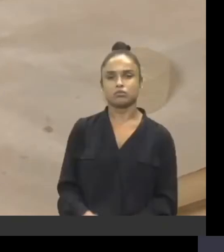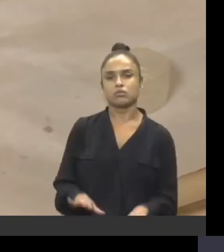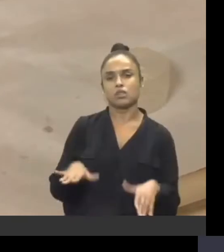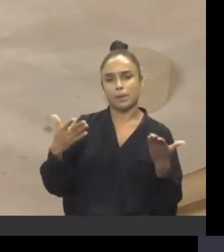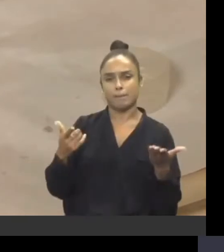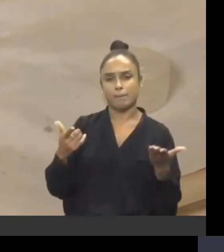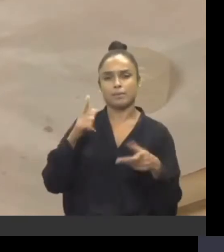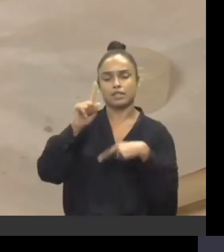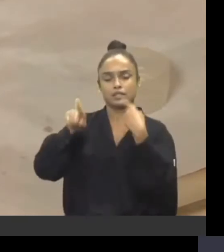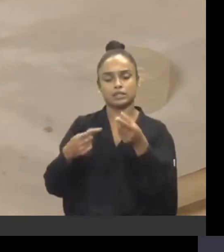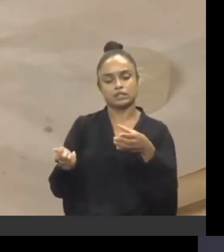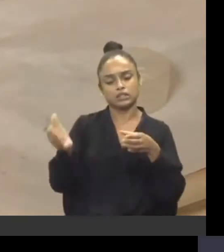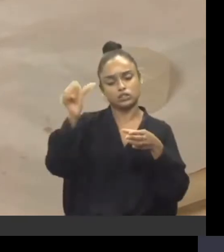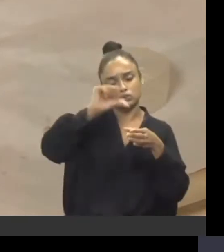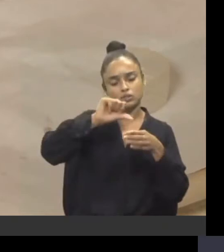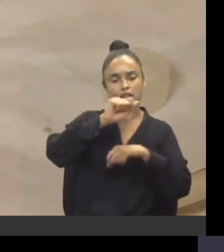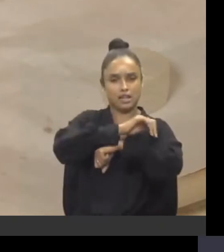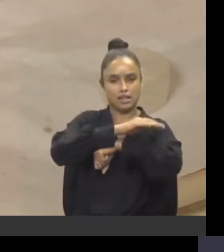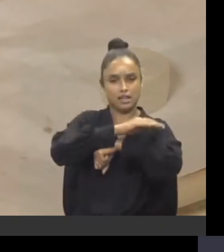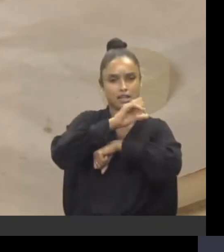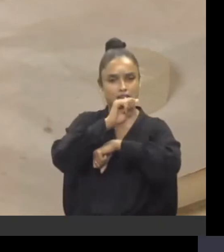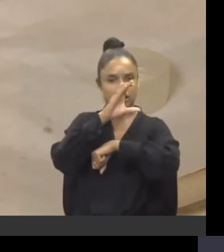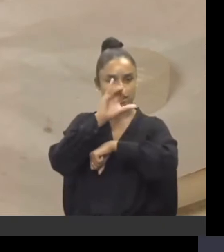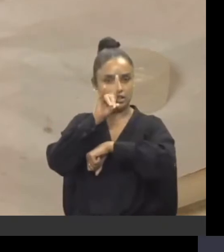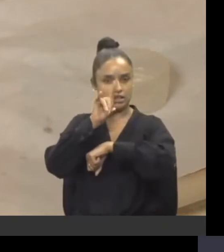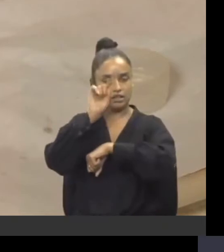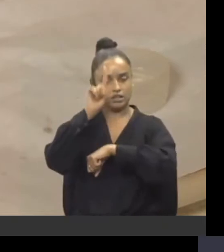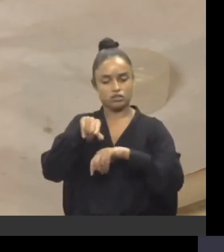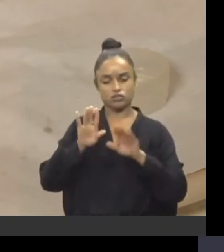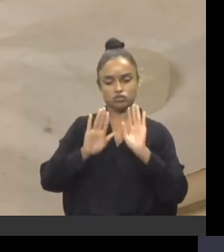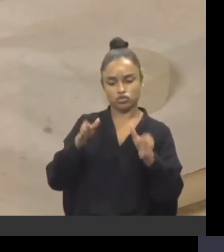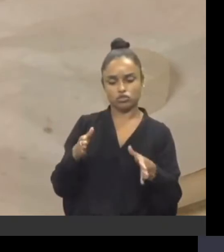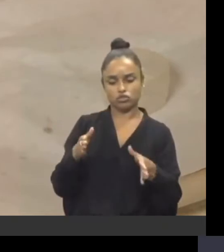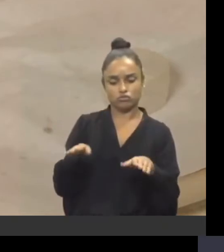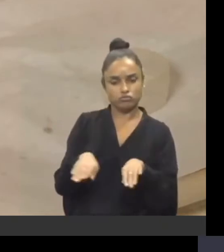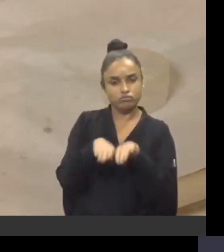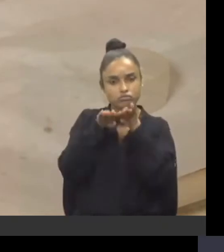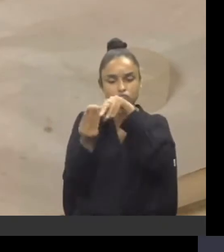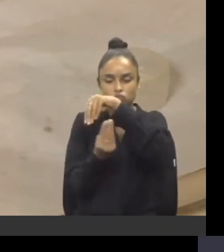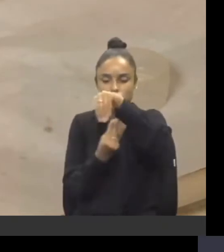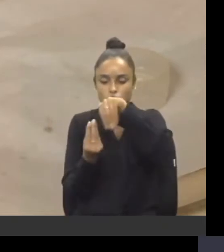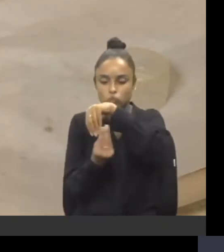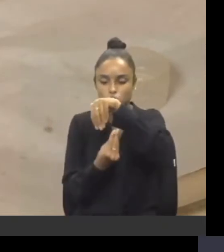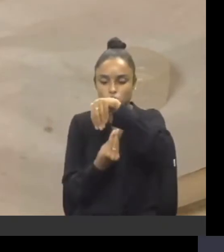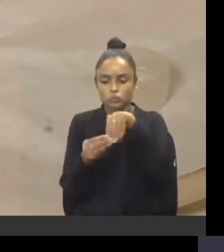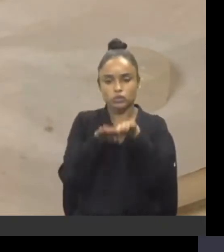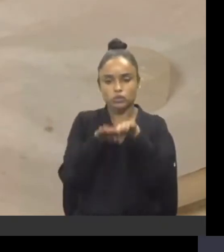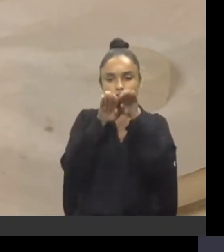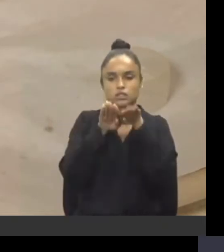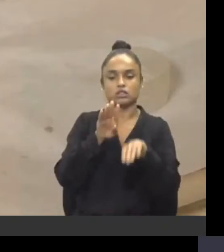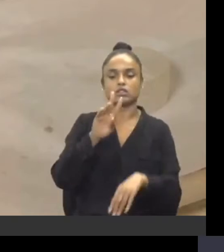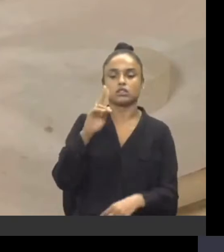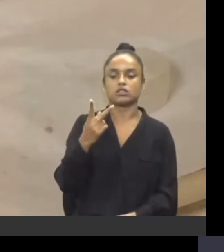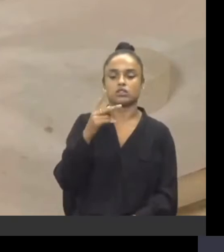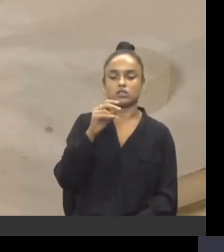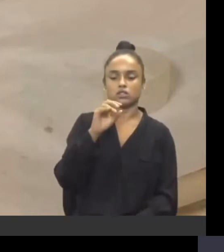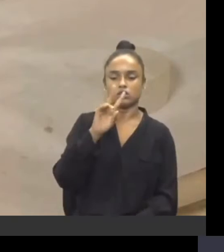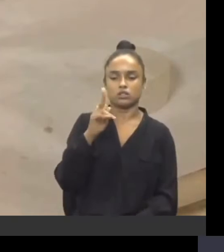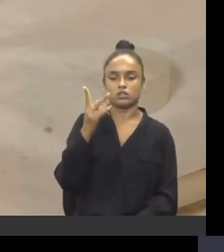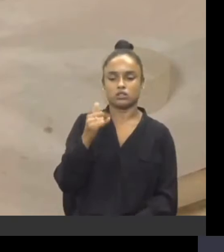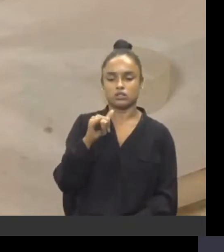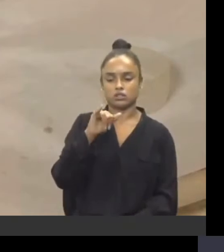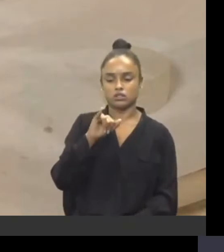Então, após a adição do ácido, nós vamos homogeneizar a solução. Nós podemos usar o bastão de vidro para auxiliar esse processo. E nós vamos